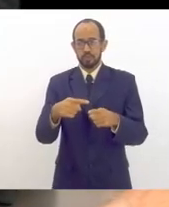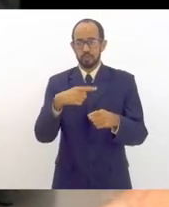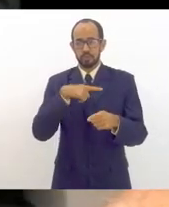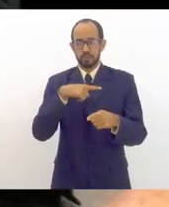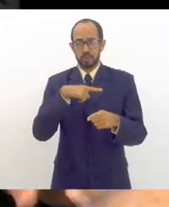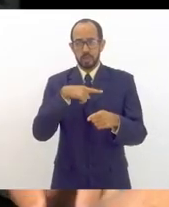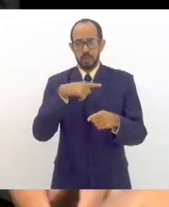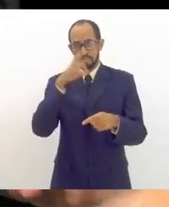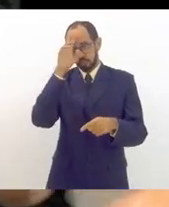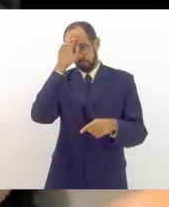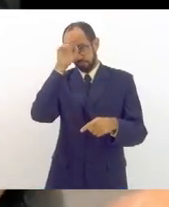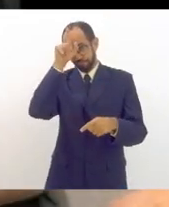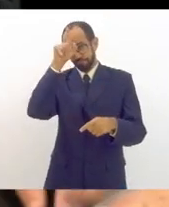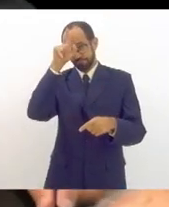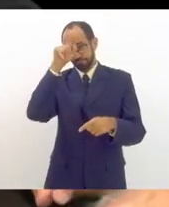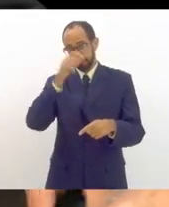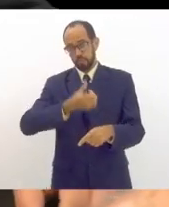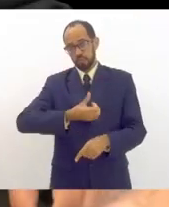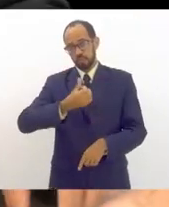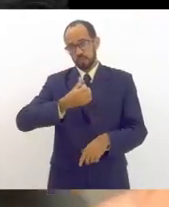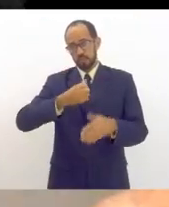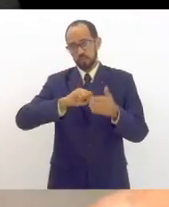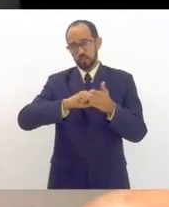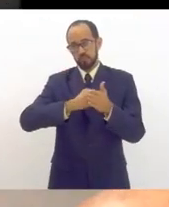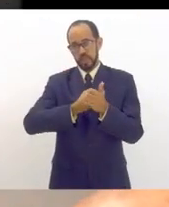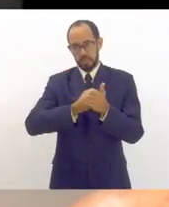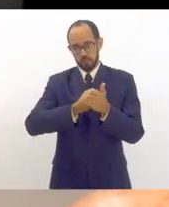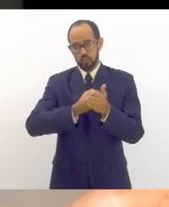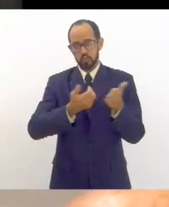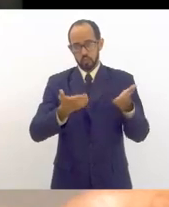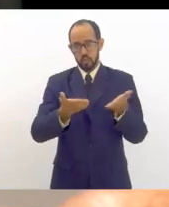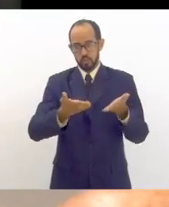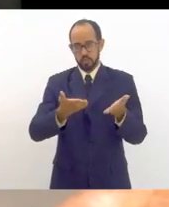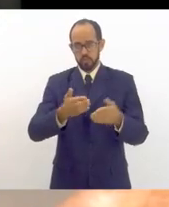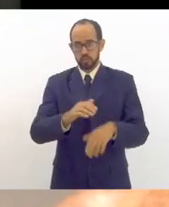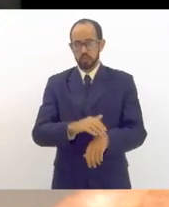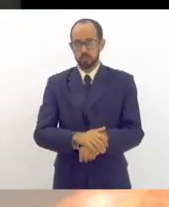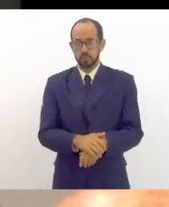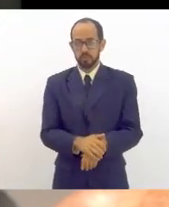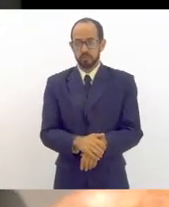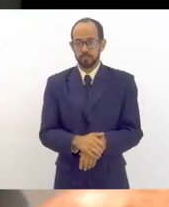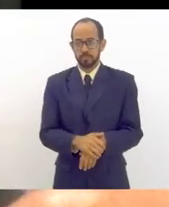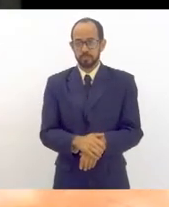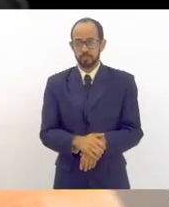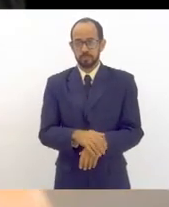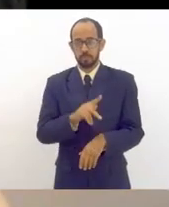por engano, no sexto veto da pauta, que estaria na pauta de hoje, que é